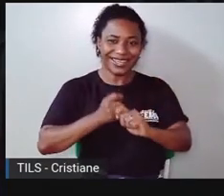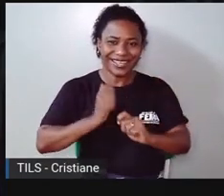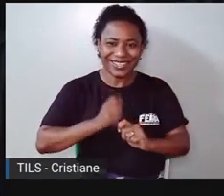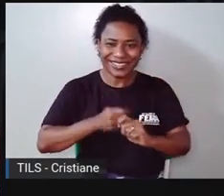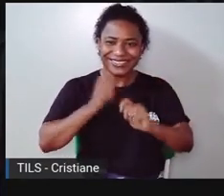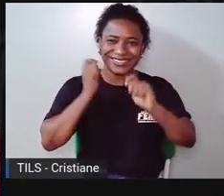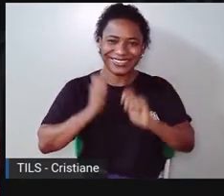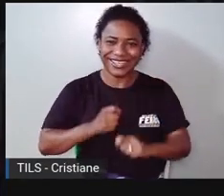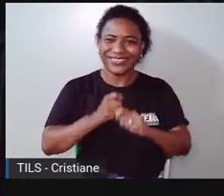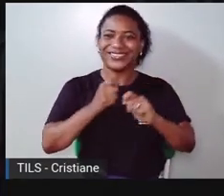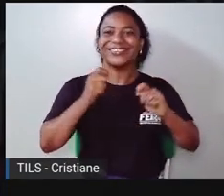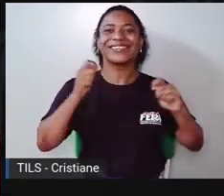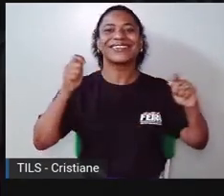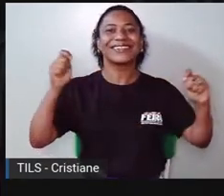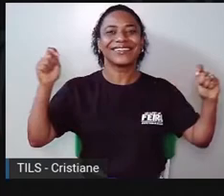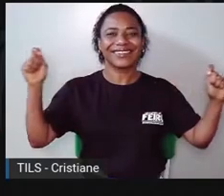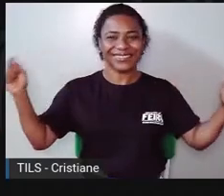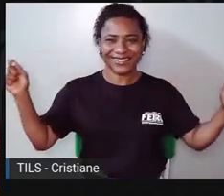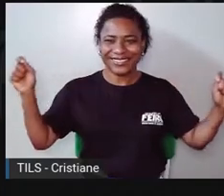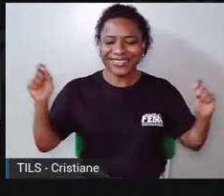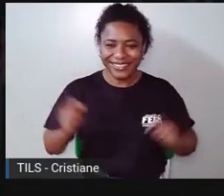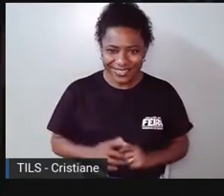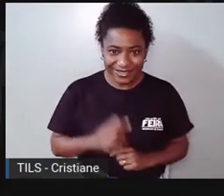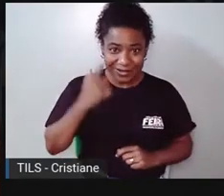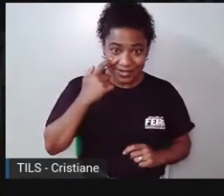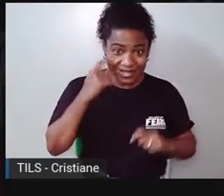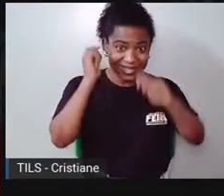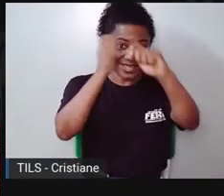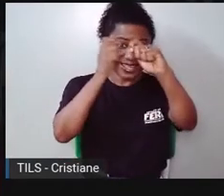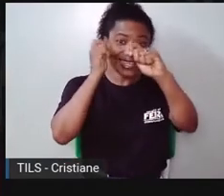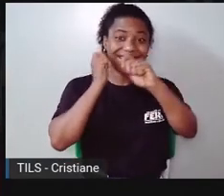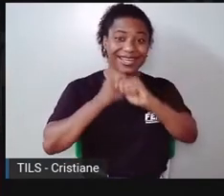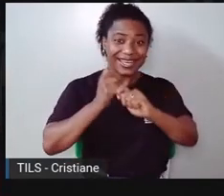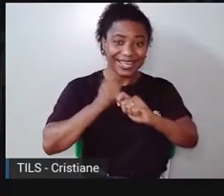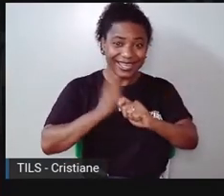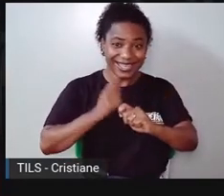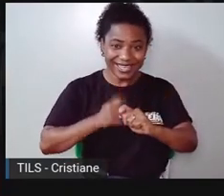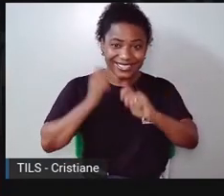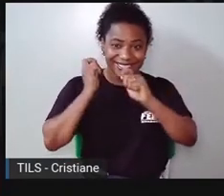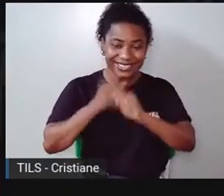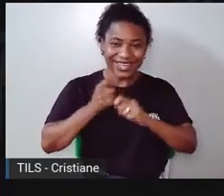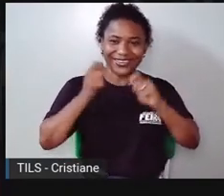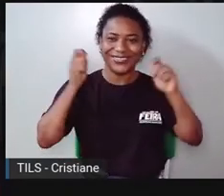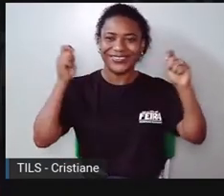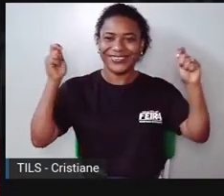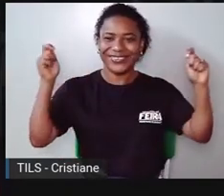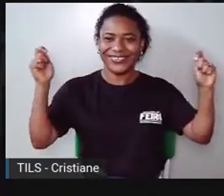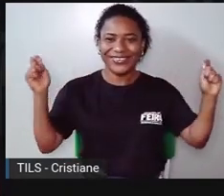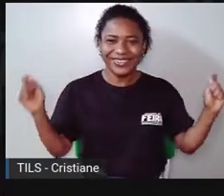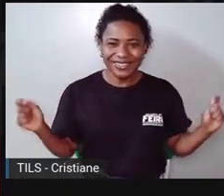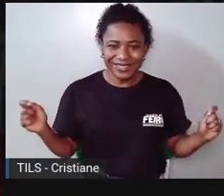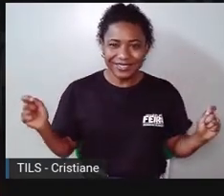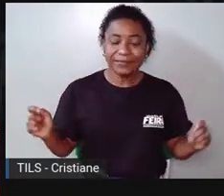san, san, são. De novo. Can, can, san, san, san, são.